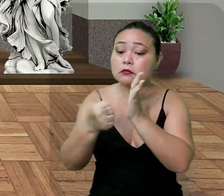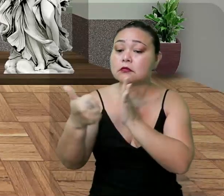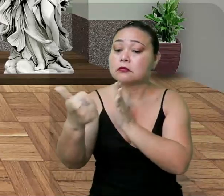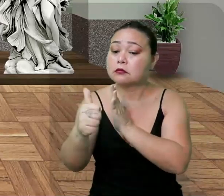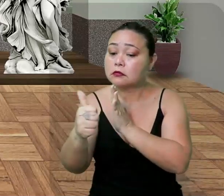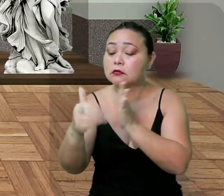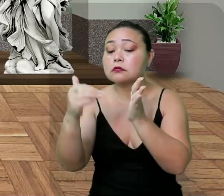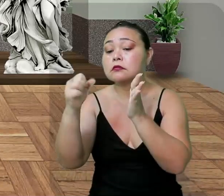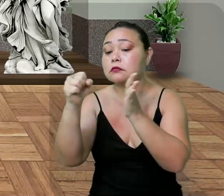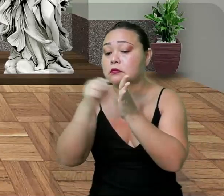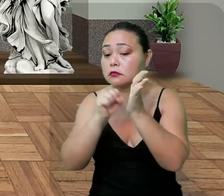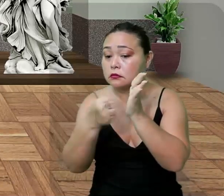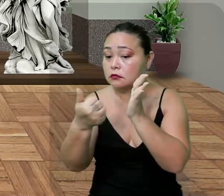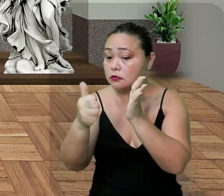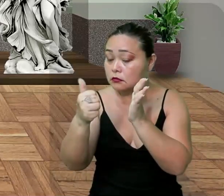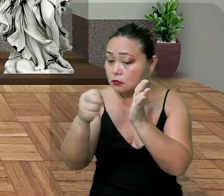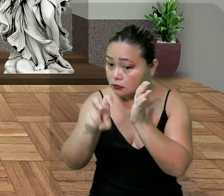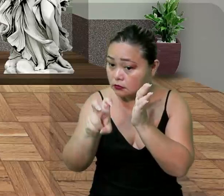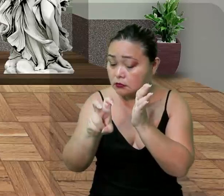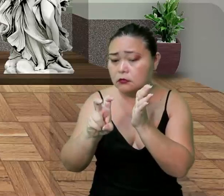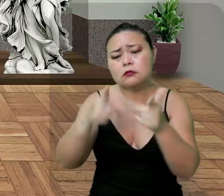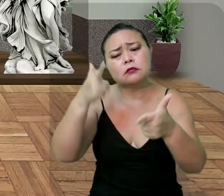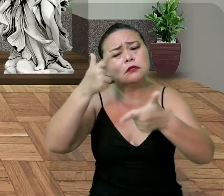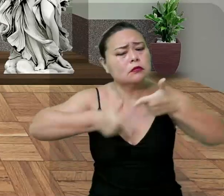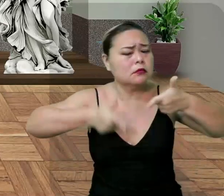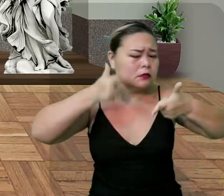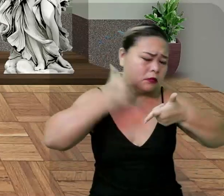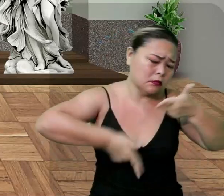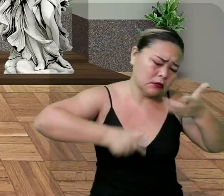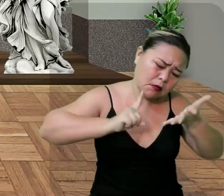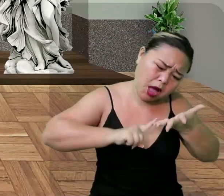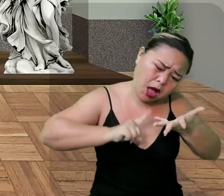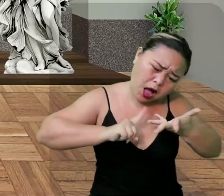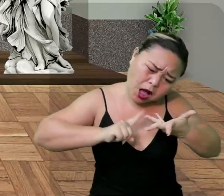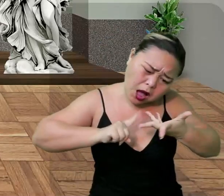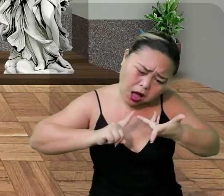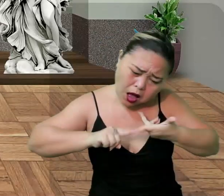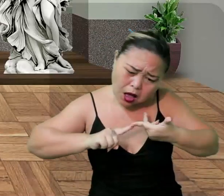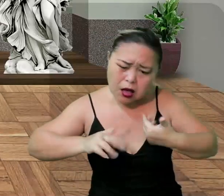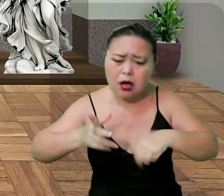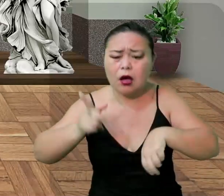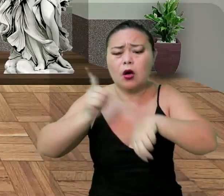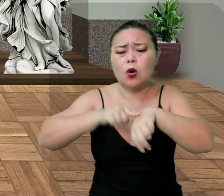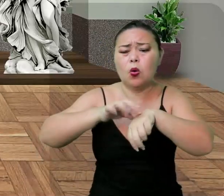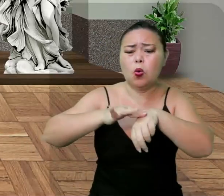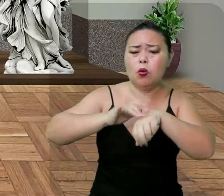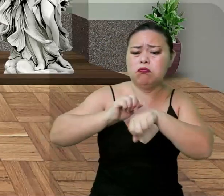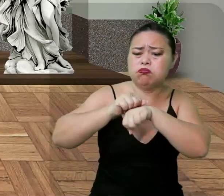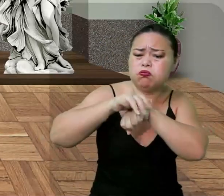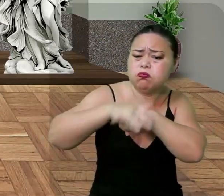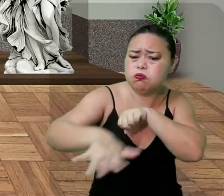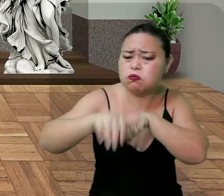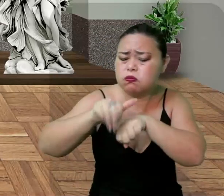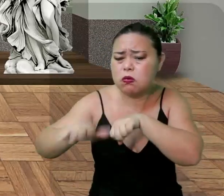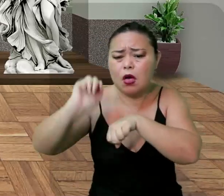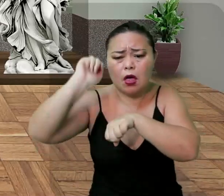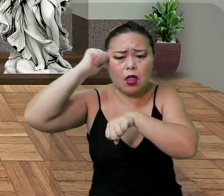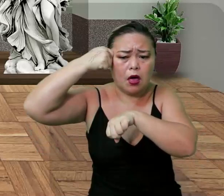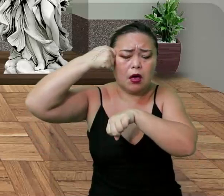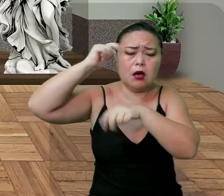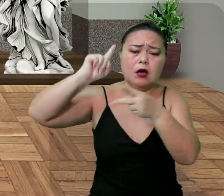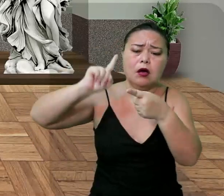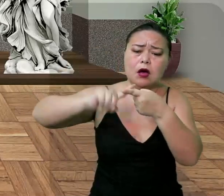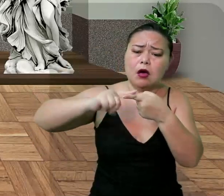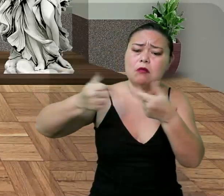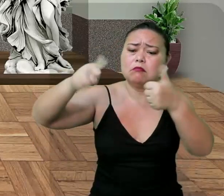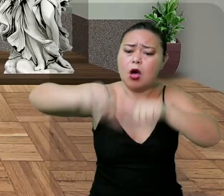século XV. São vários problemas. Peste, epidemia de peste negra,